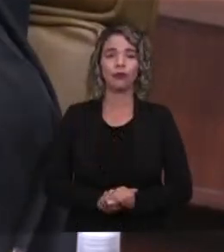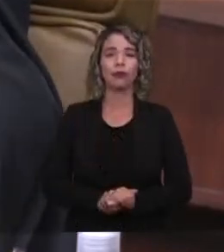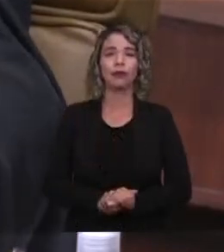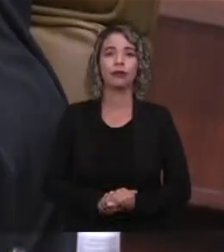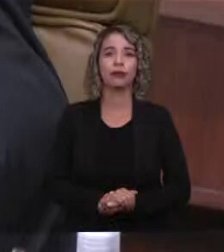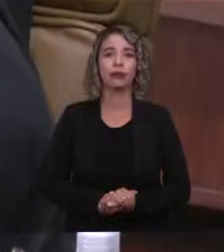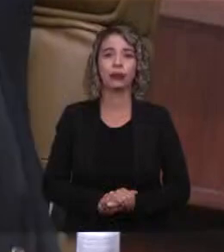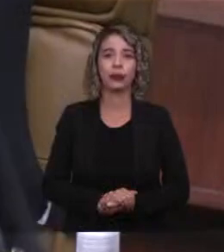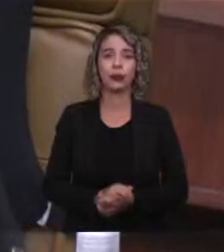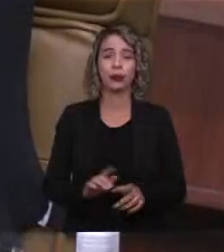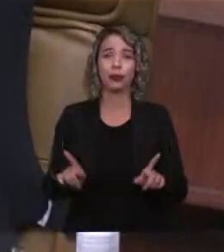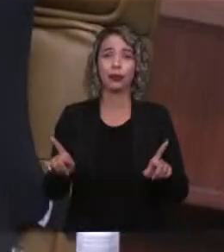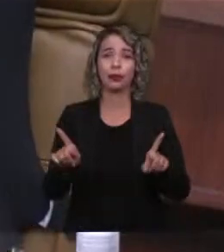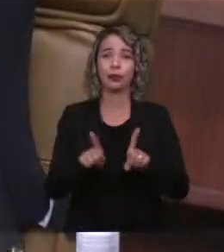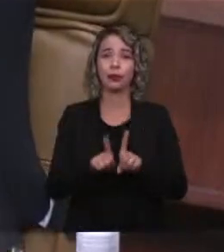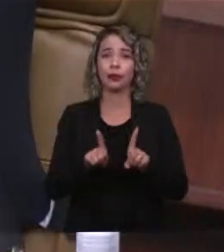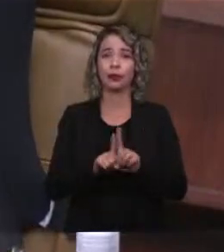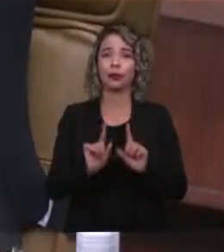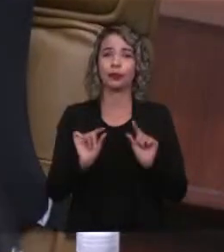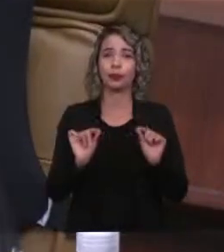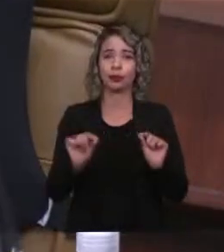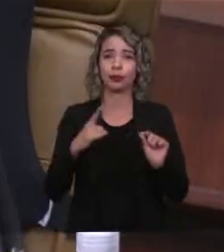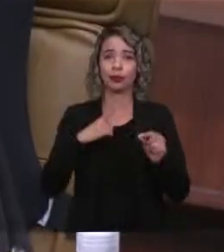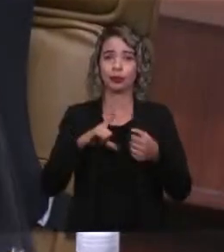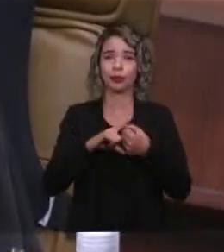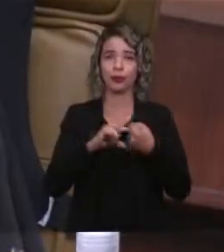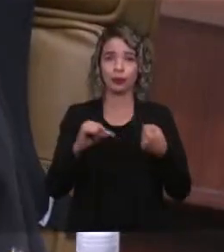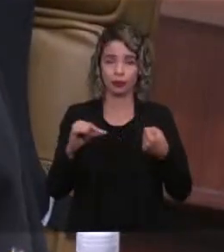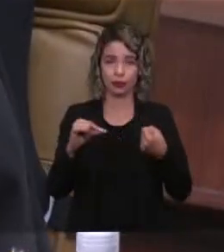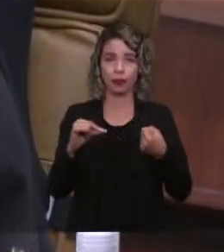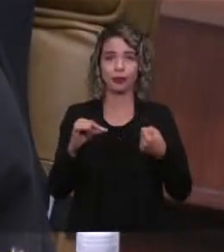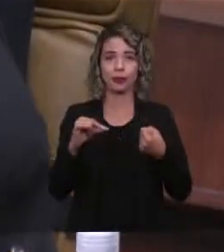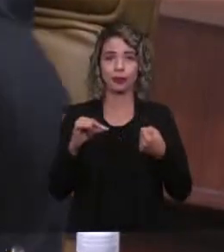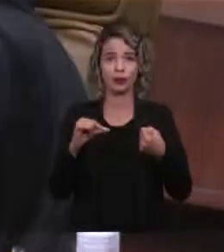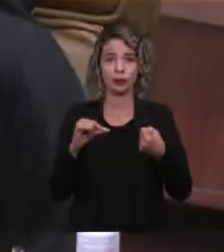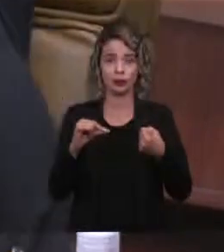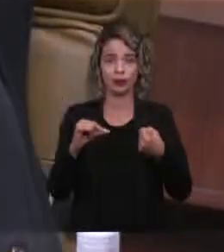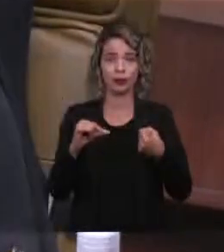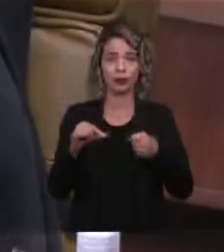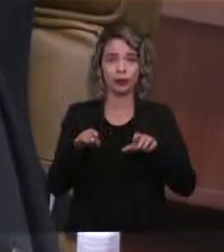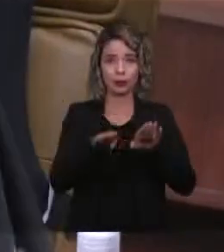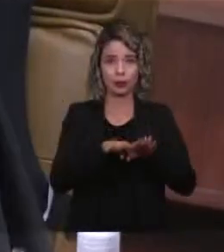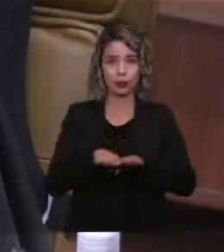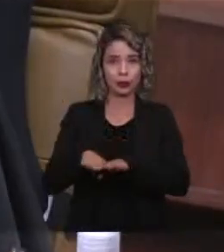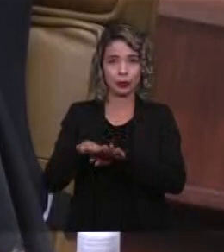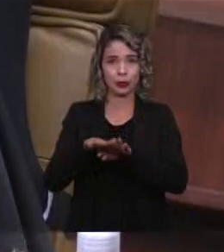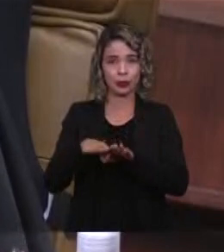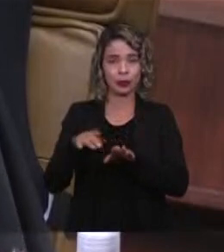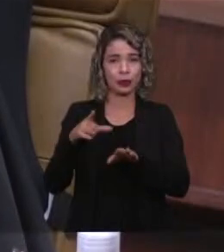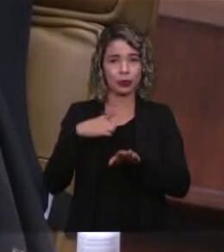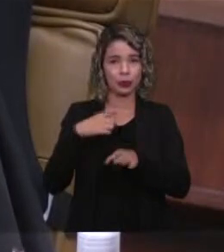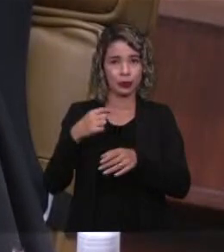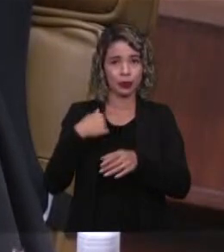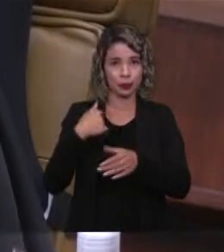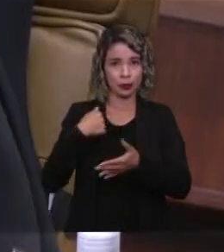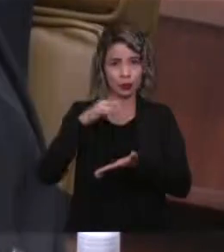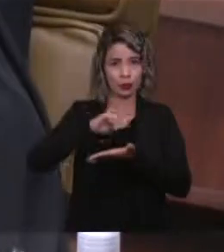De outra parte, em artigo doutrinário, que escrevi no ano